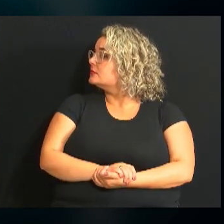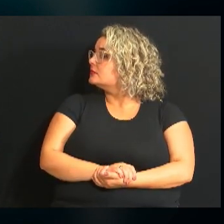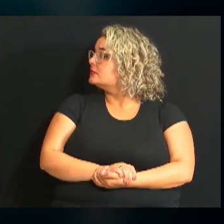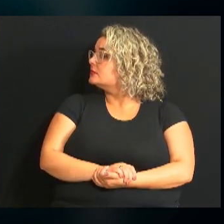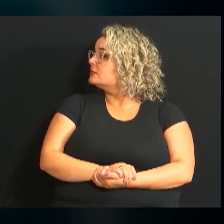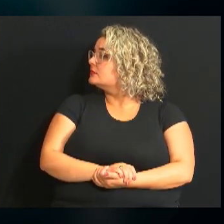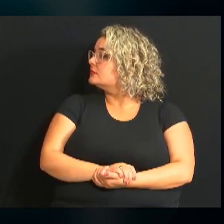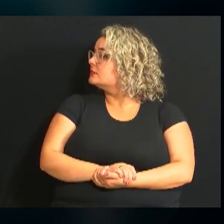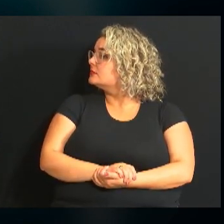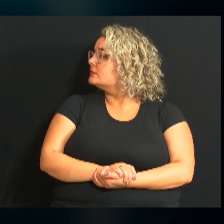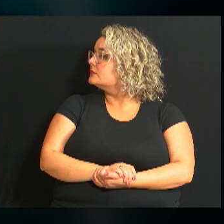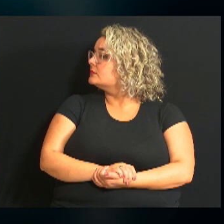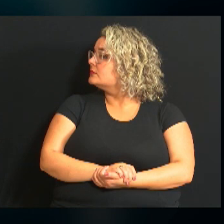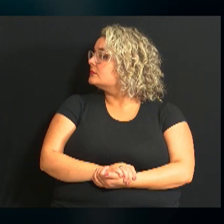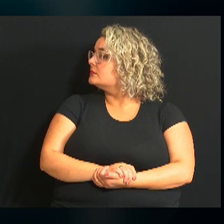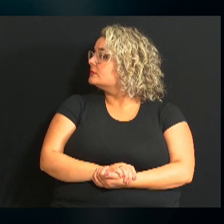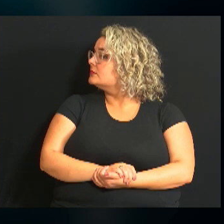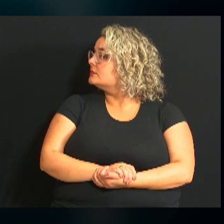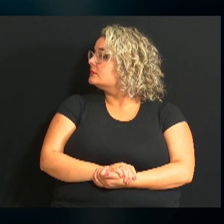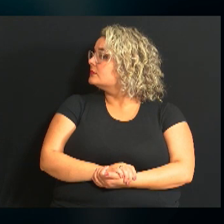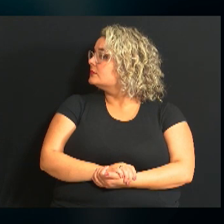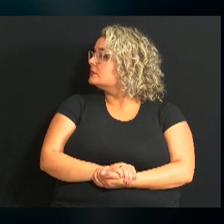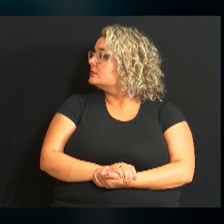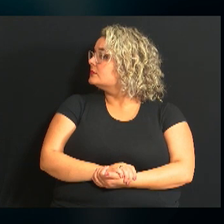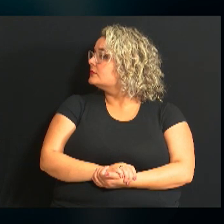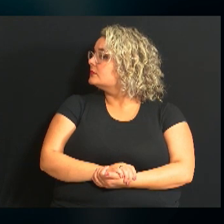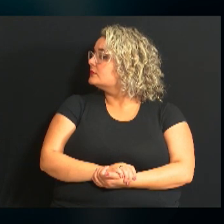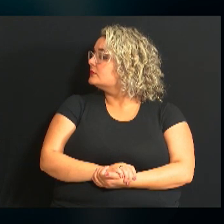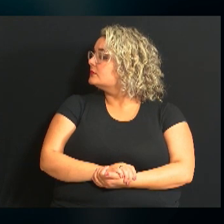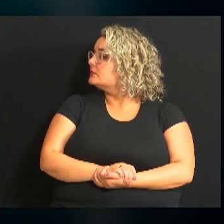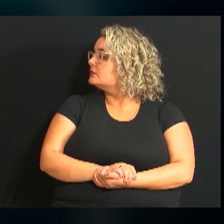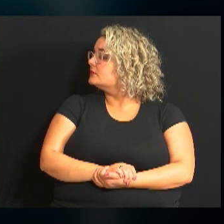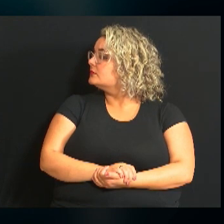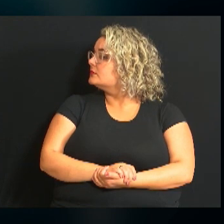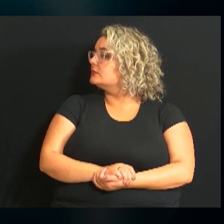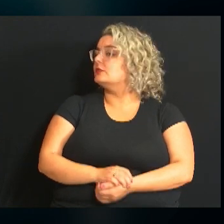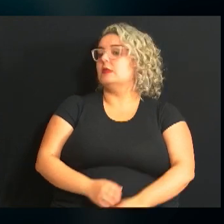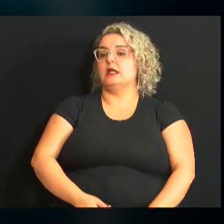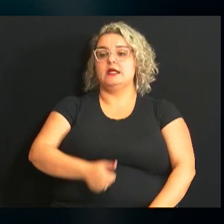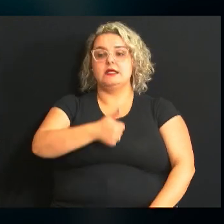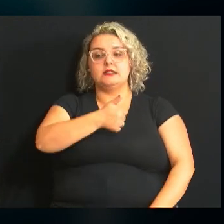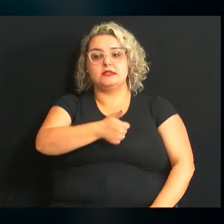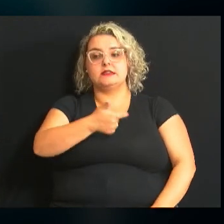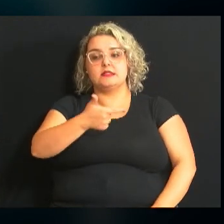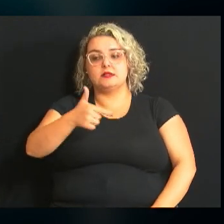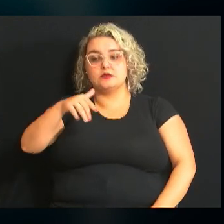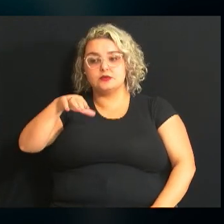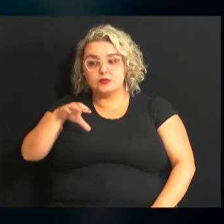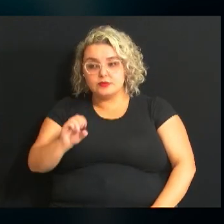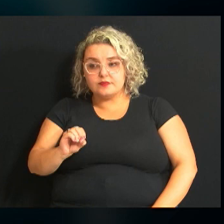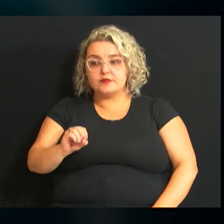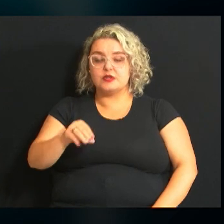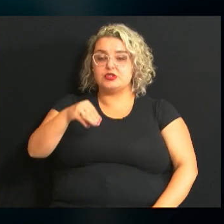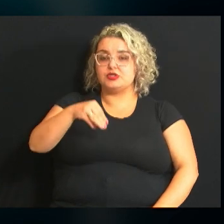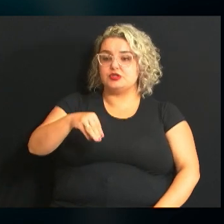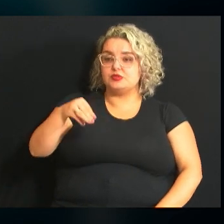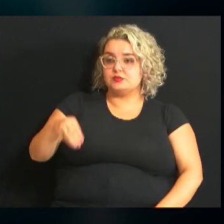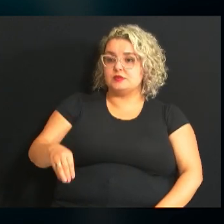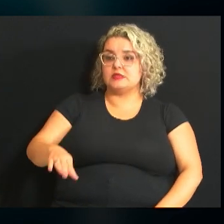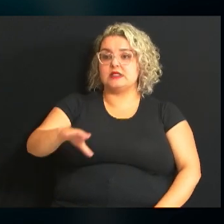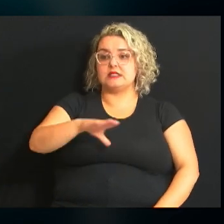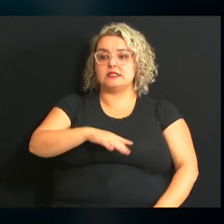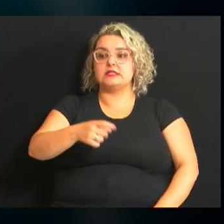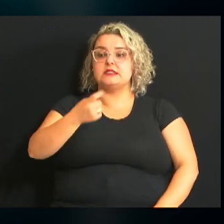Preto, Barretos, Franca, Ribeirão Preto e Araraquara, e aqui na cidade de Campinas, Sorocaba,